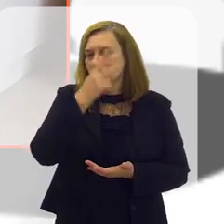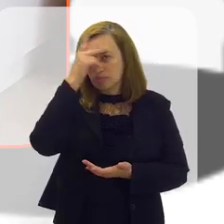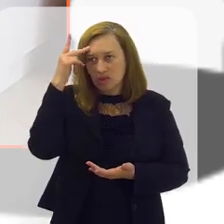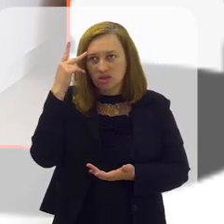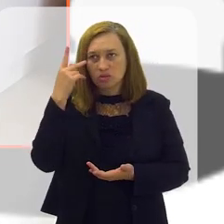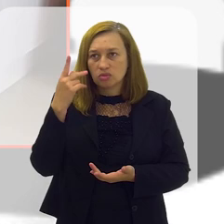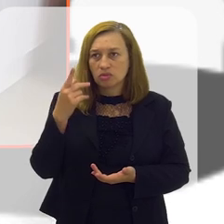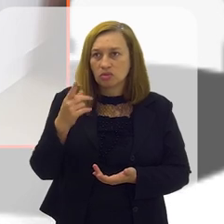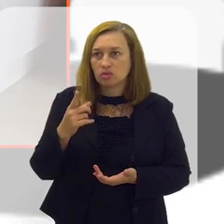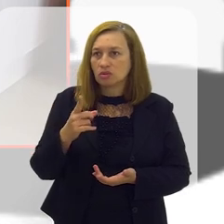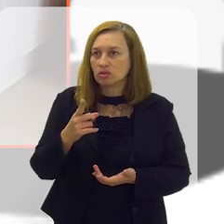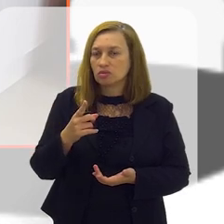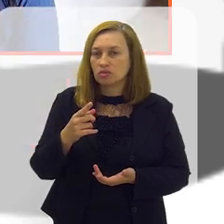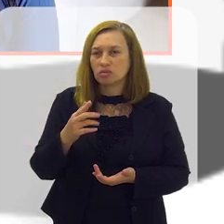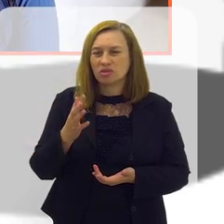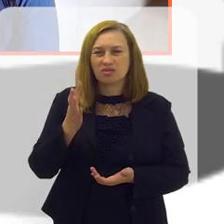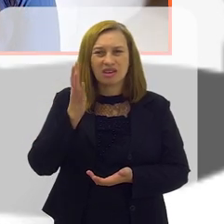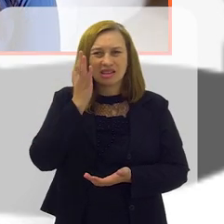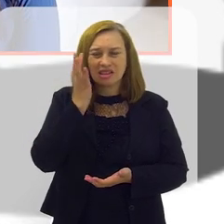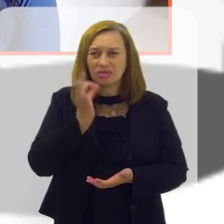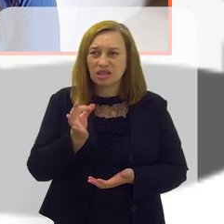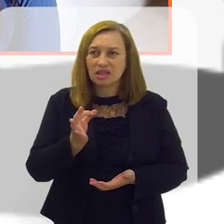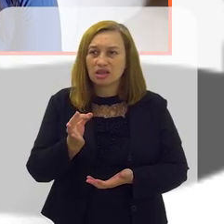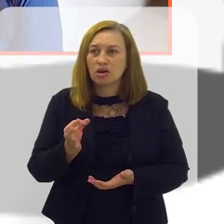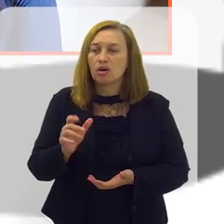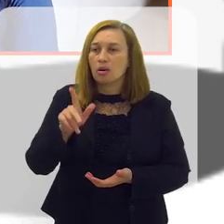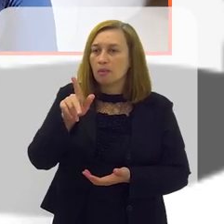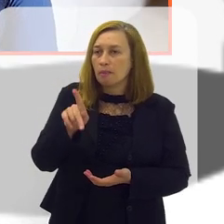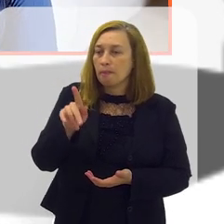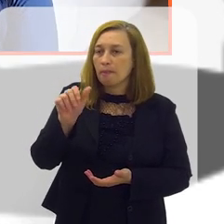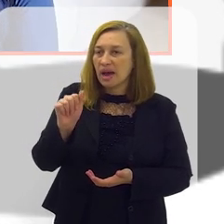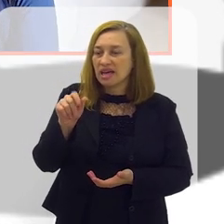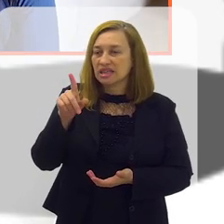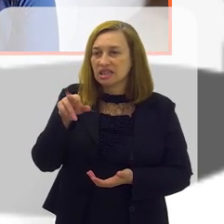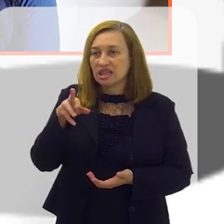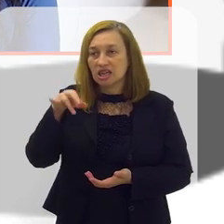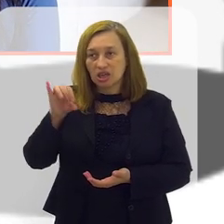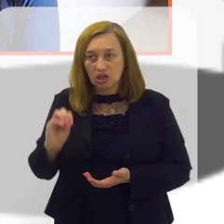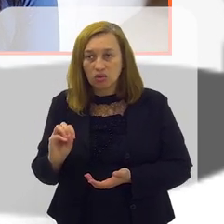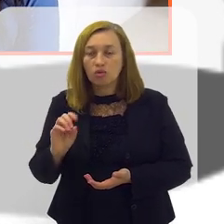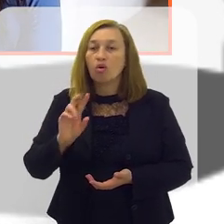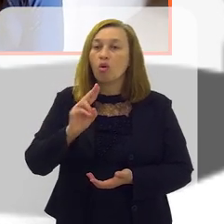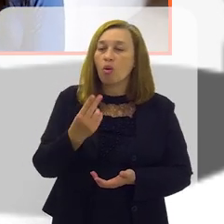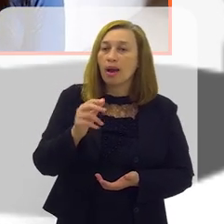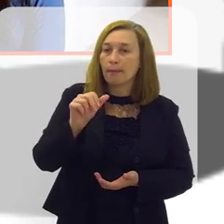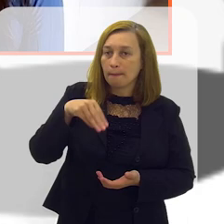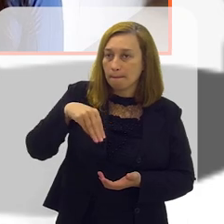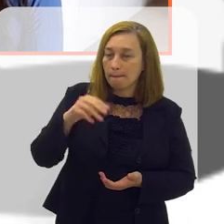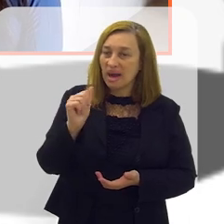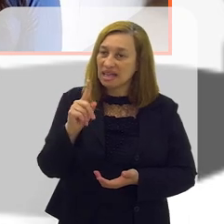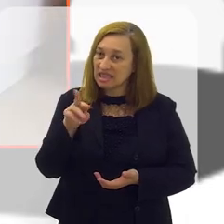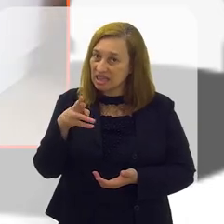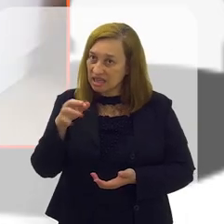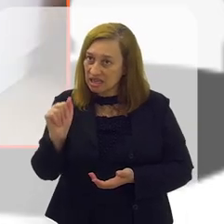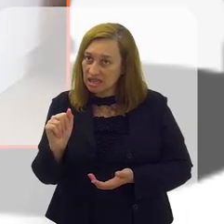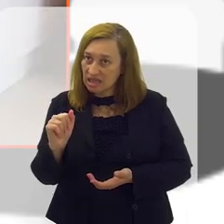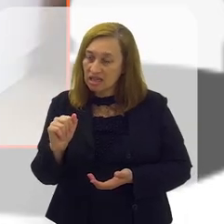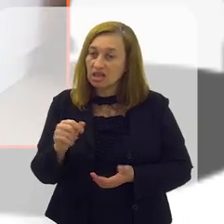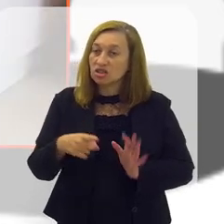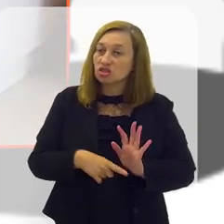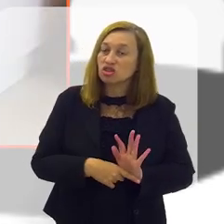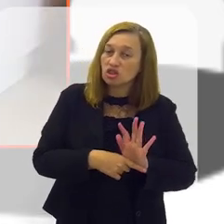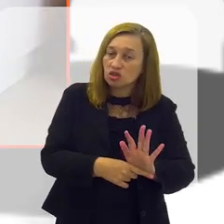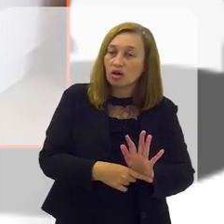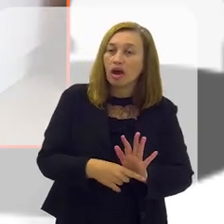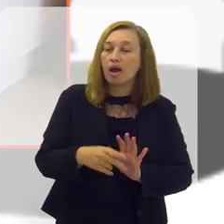aparente e essa pessoa não tiver discernimento, o padrinho ou a madrinha de recuperação, que é aquela pessoa que eu